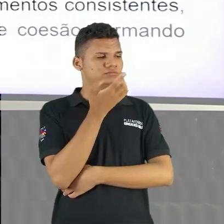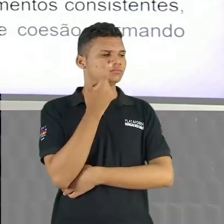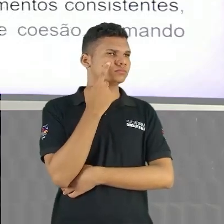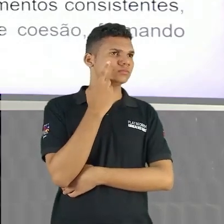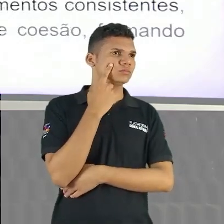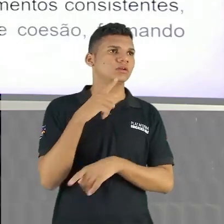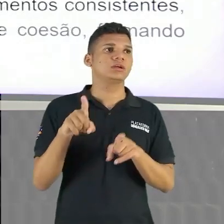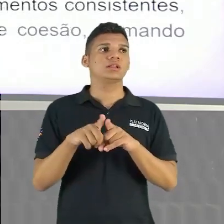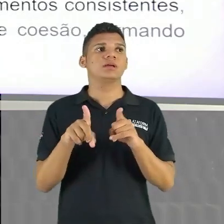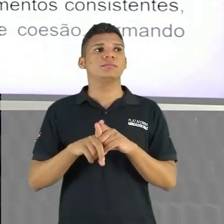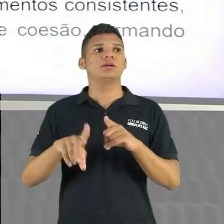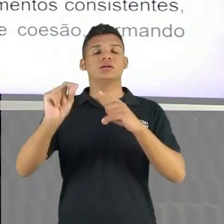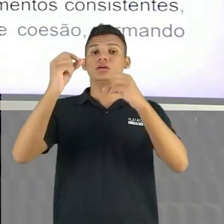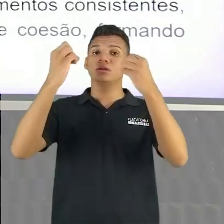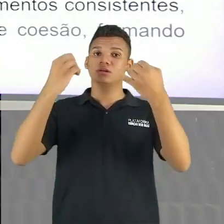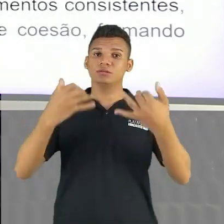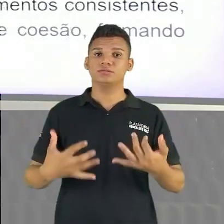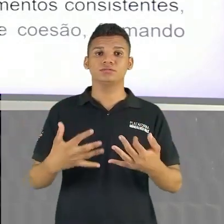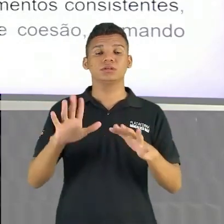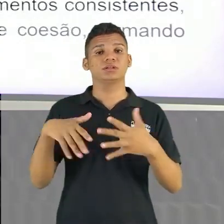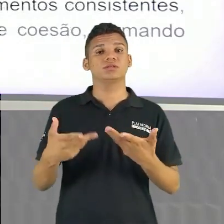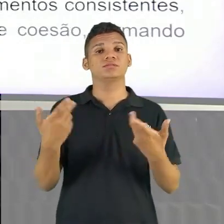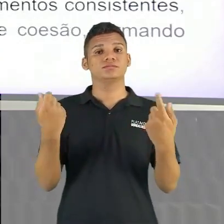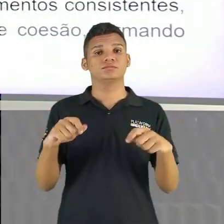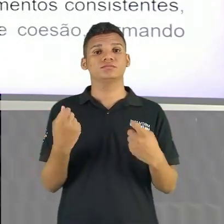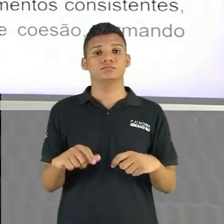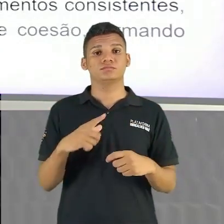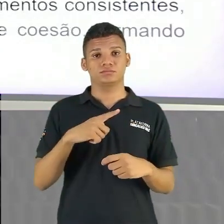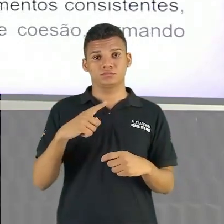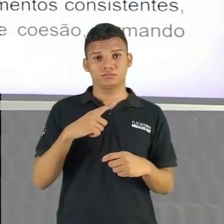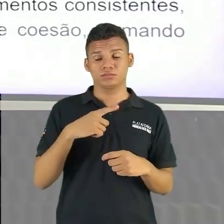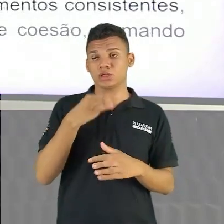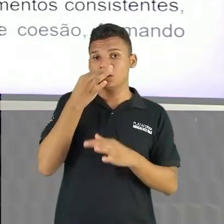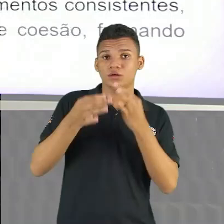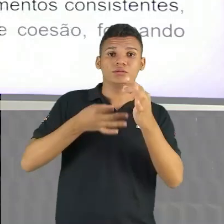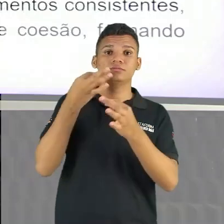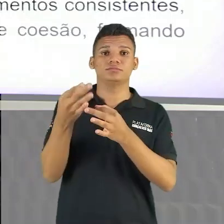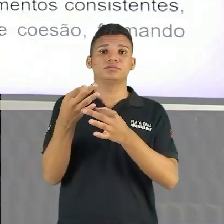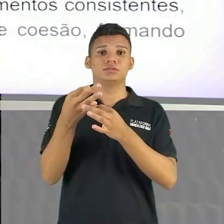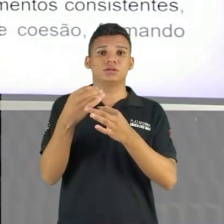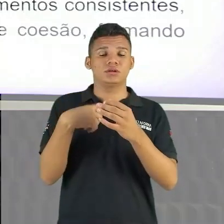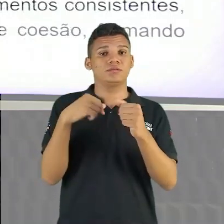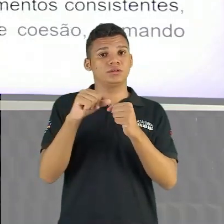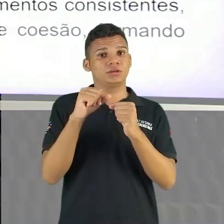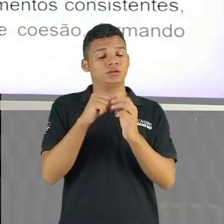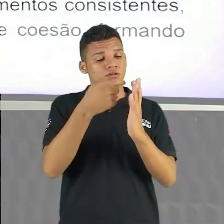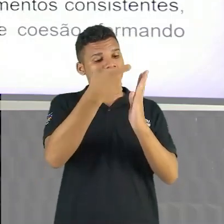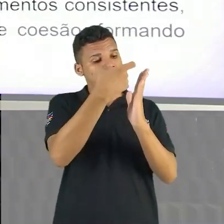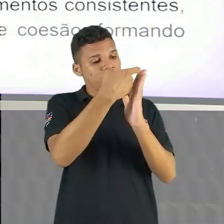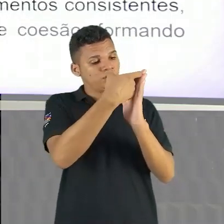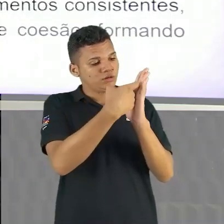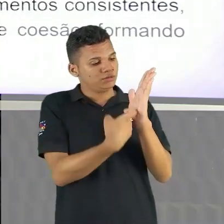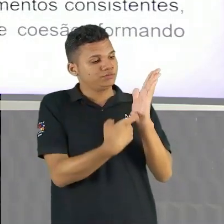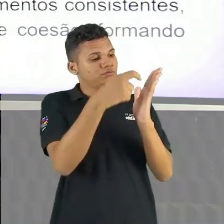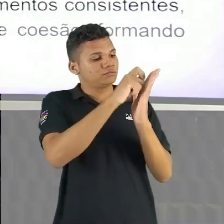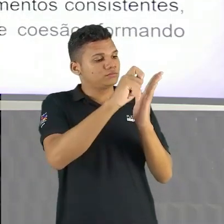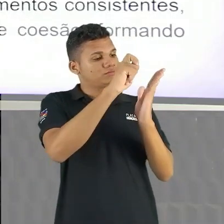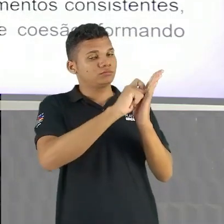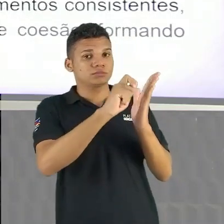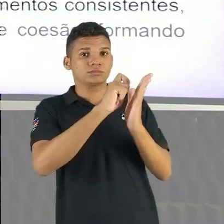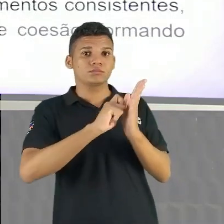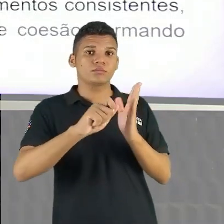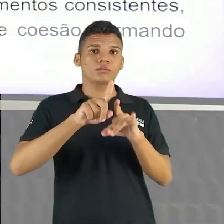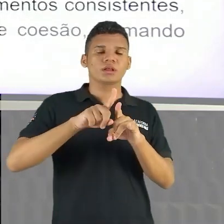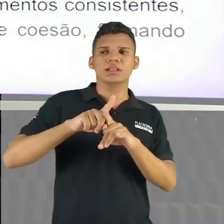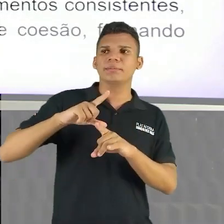levantar a respeito disso é necessário que seus argumentos sejam estruturados de maneira consistente se apoiando em